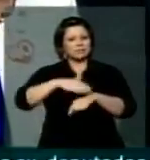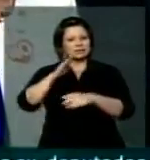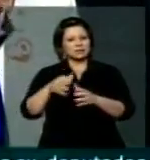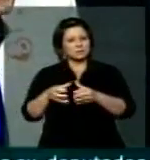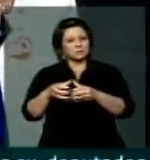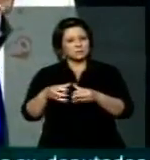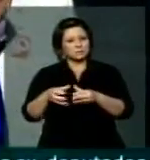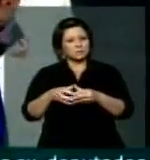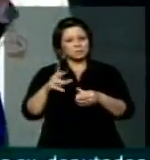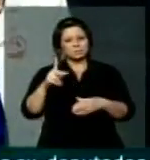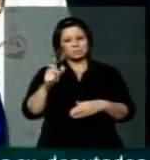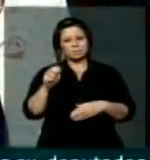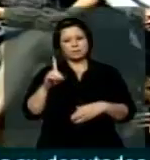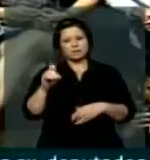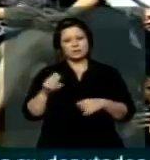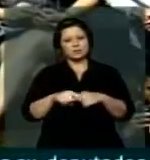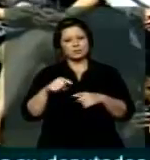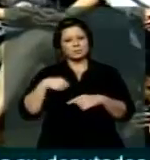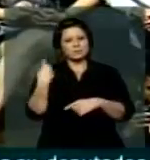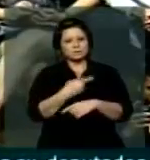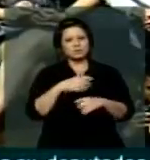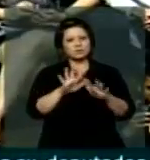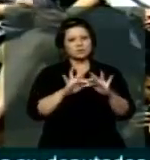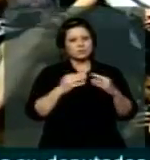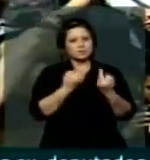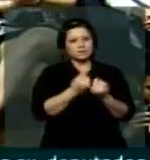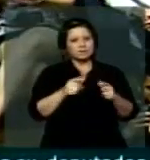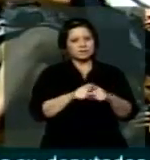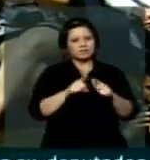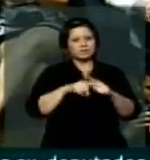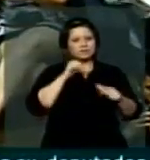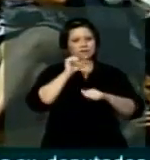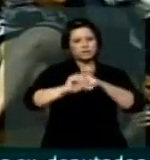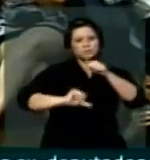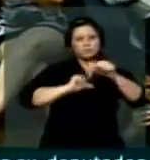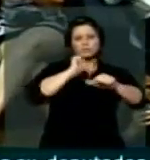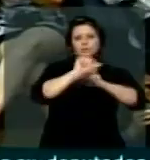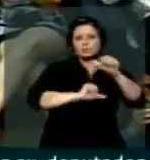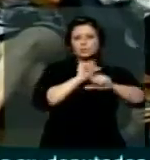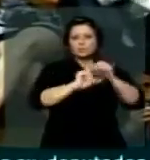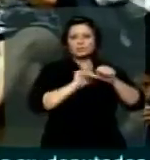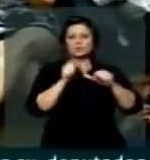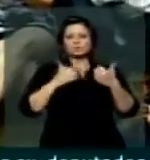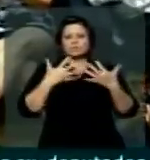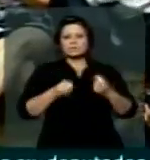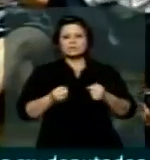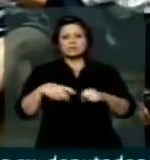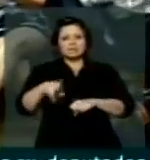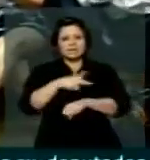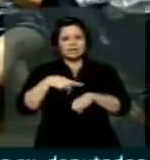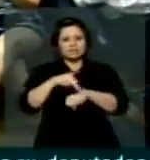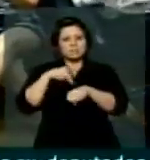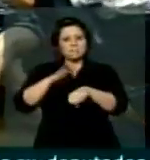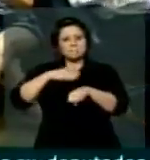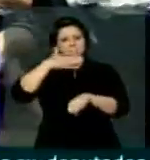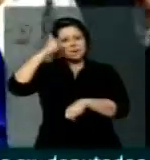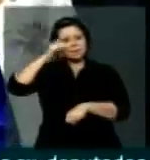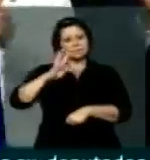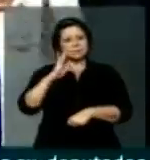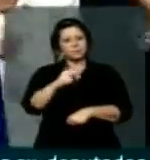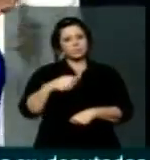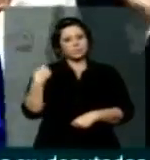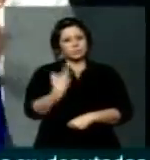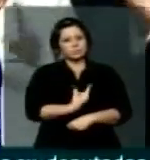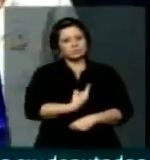partido, estarmos juntos porque somos uma família só. A família da mudança, a família de um país melhor para todos